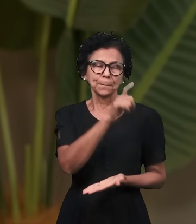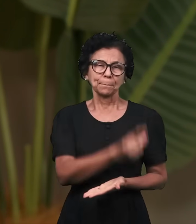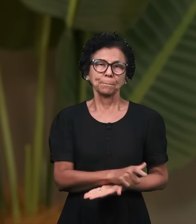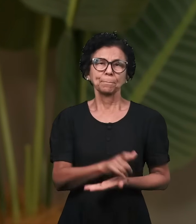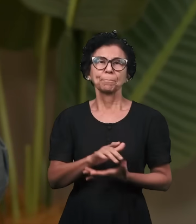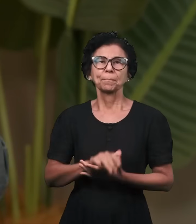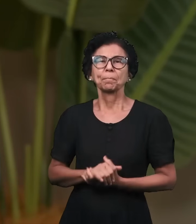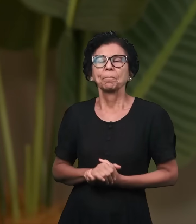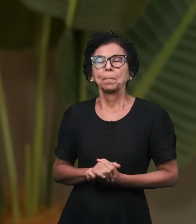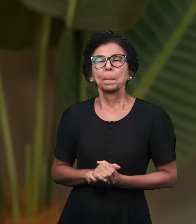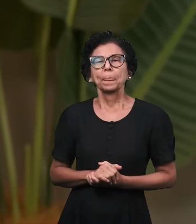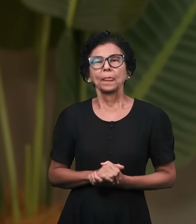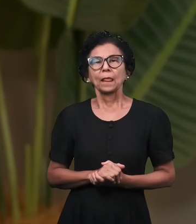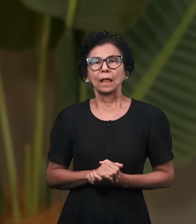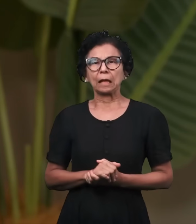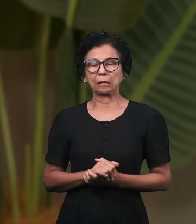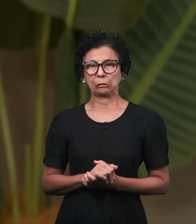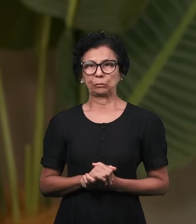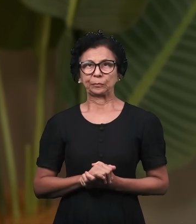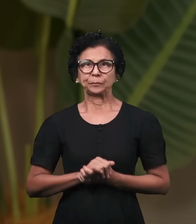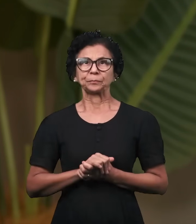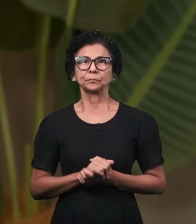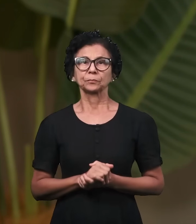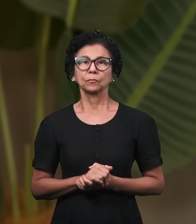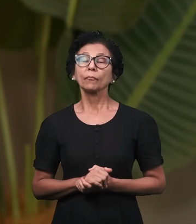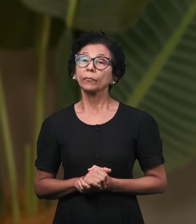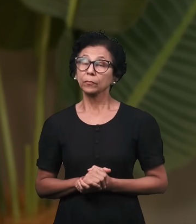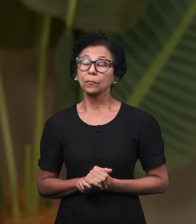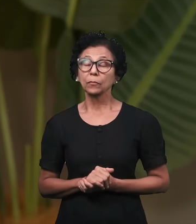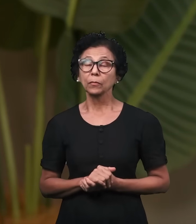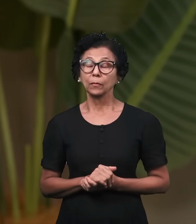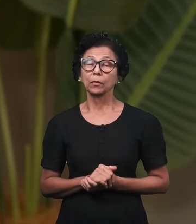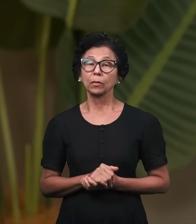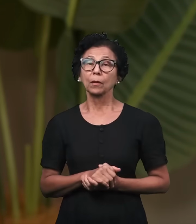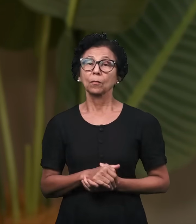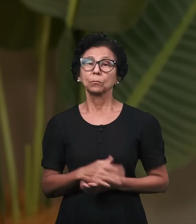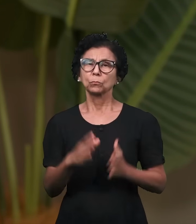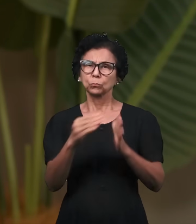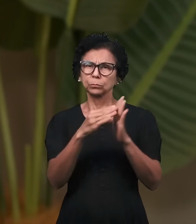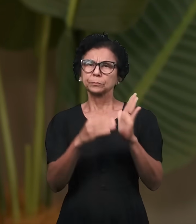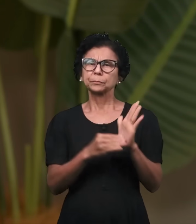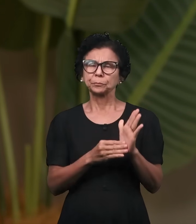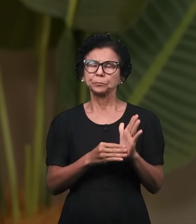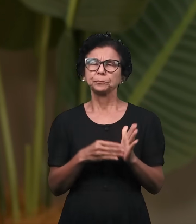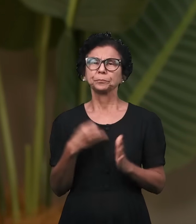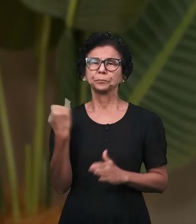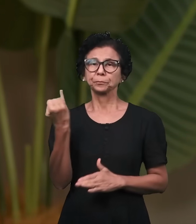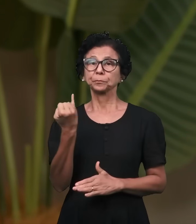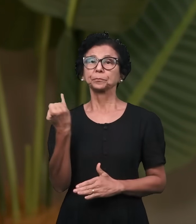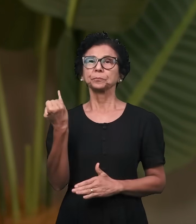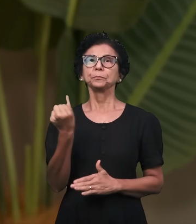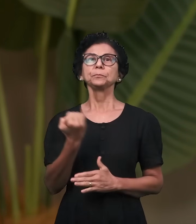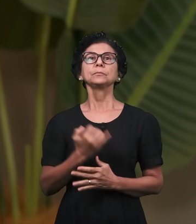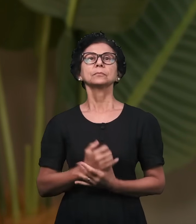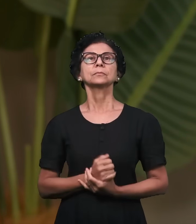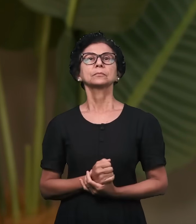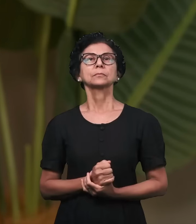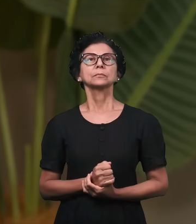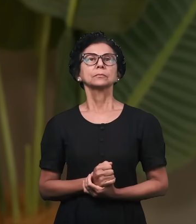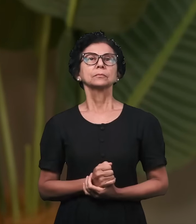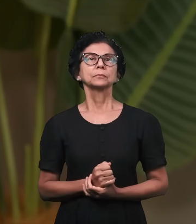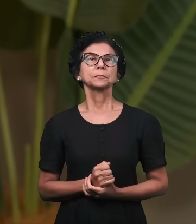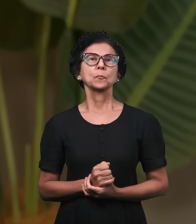que promete ser muito produtivo, com muito conteúdos, talvez até, Dr. Fernando,